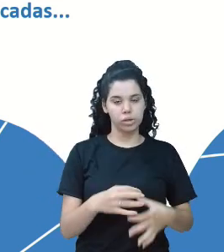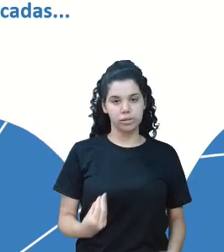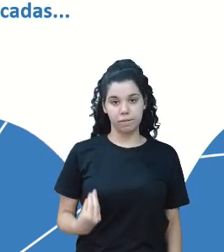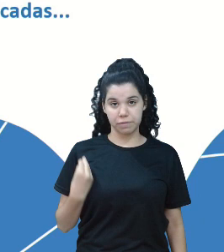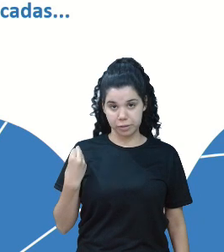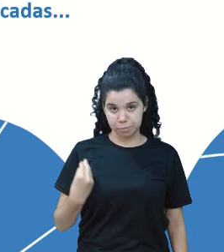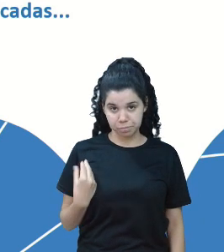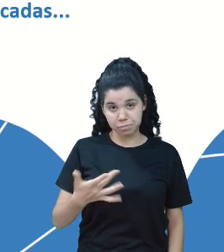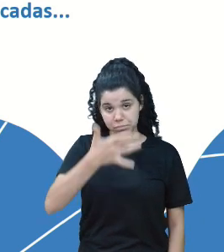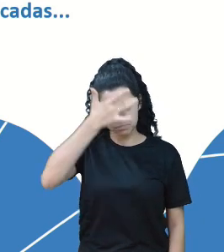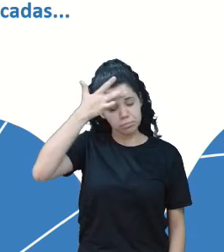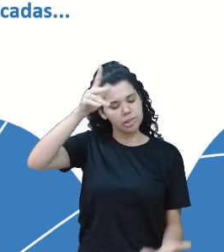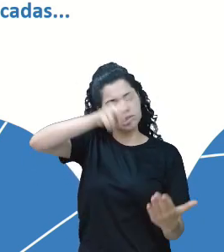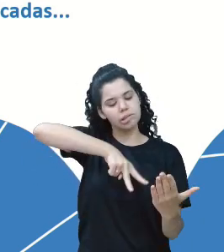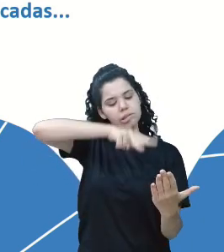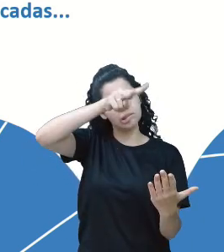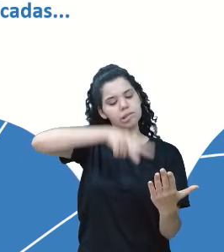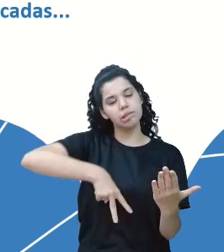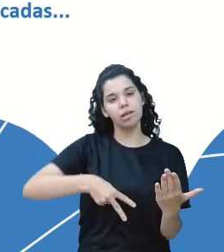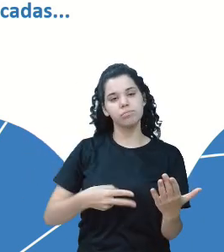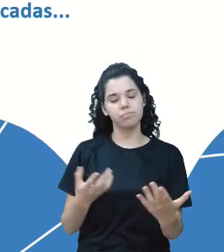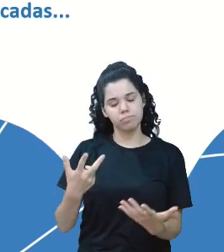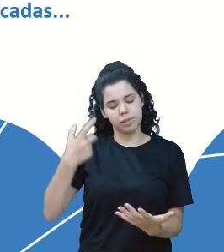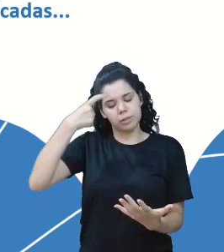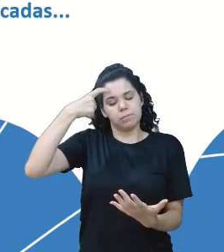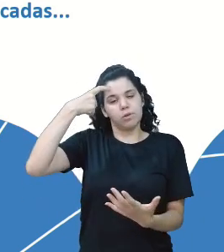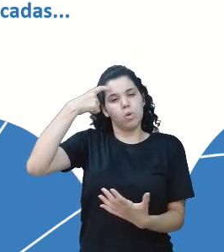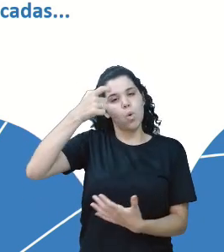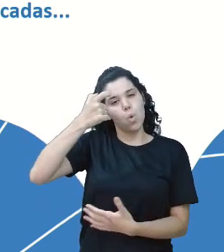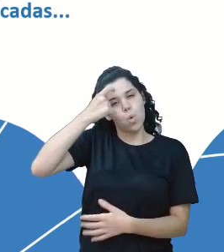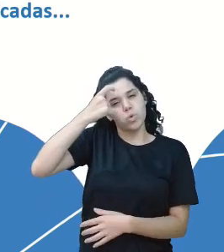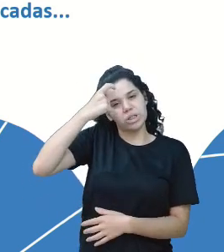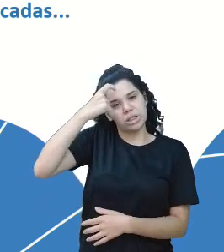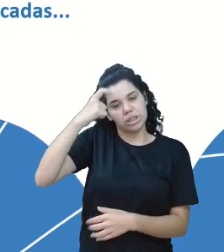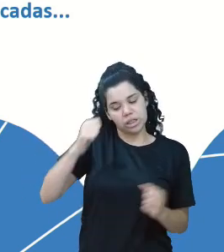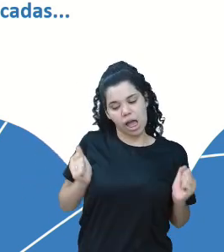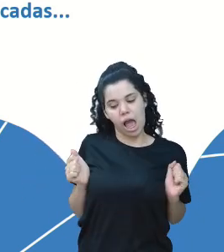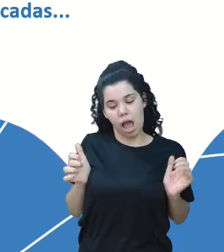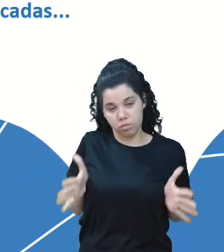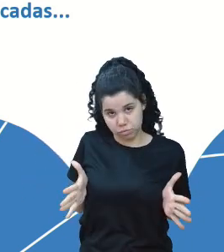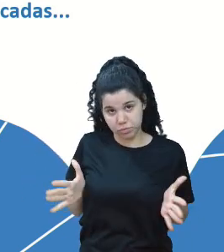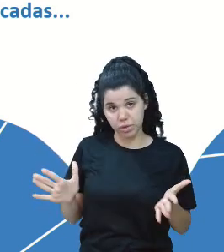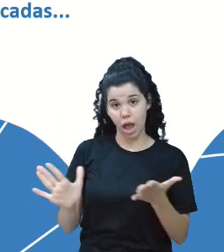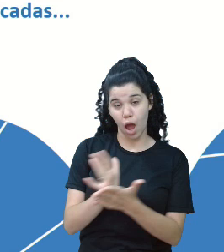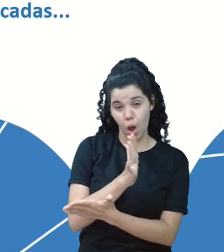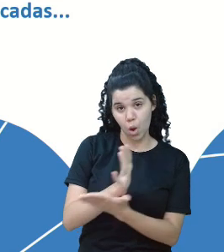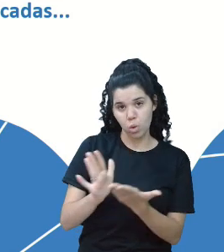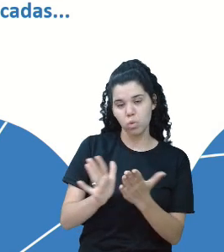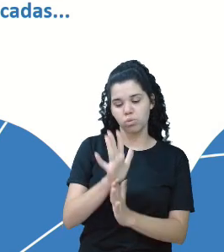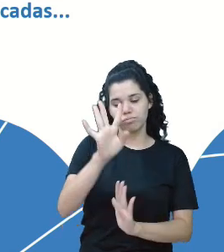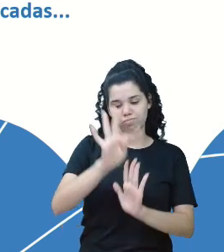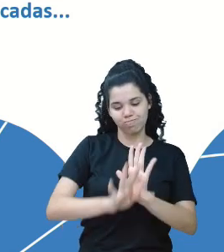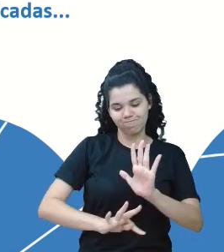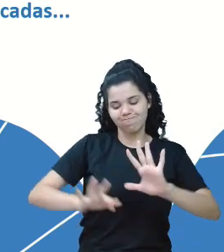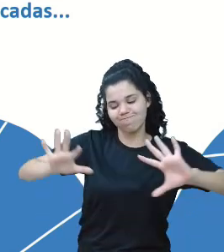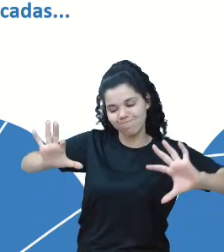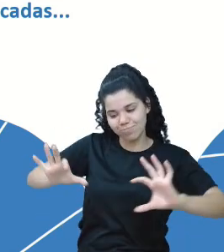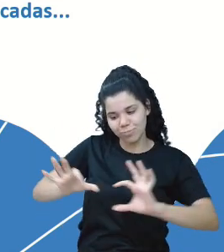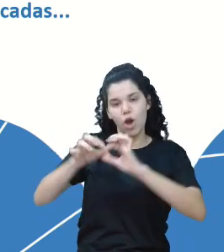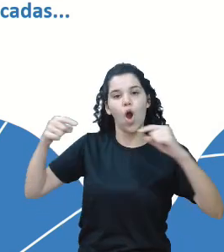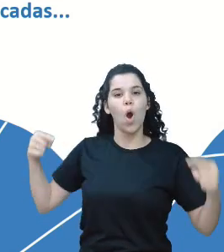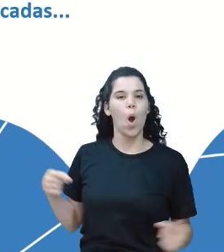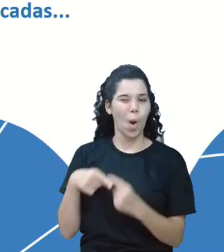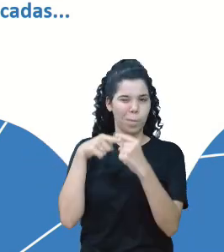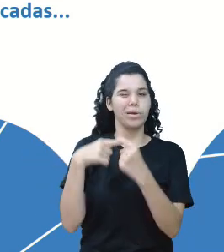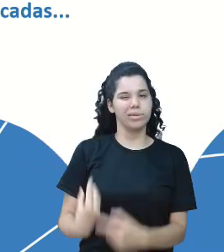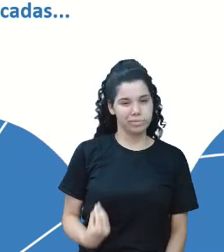é levado a refletir sobre suas próprias ações. Em algumas das histórias, ele vai se encaixar. Escritas